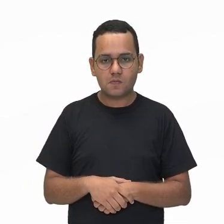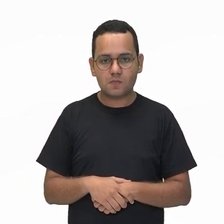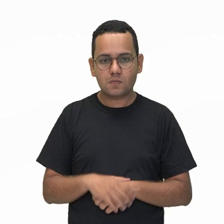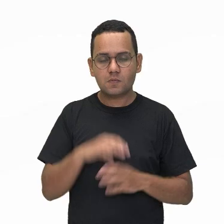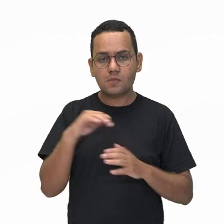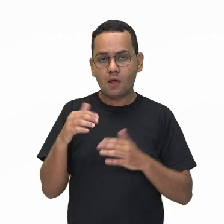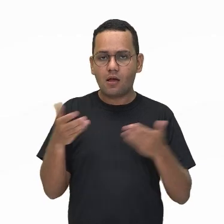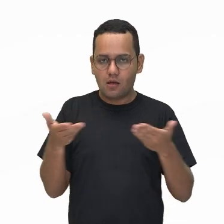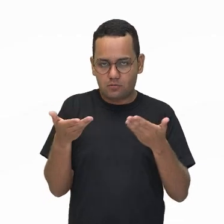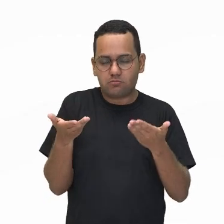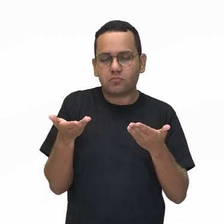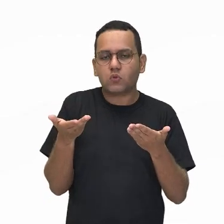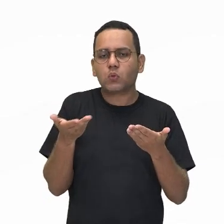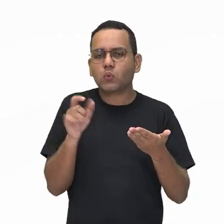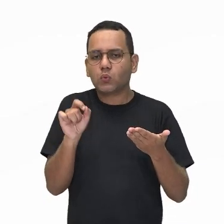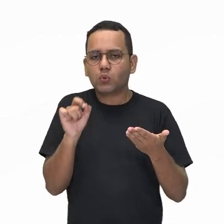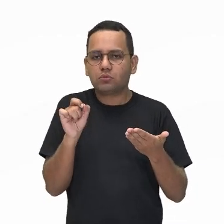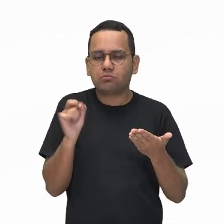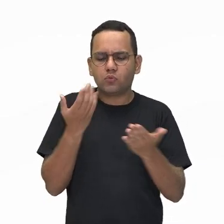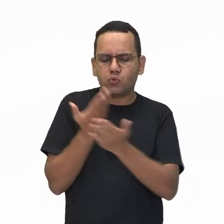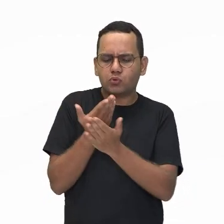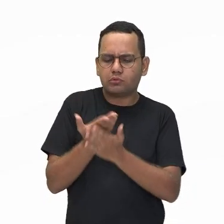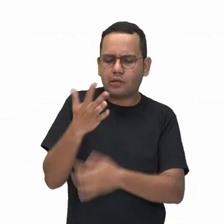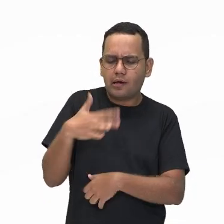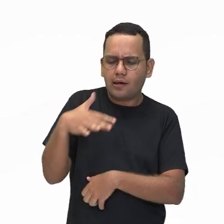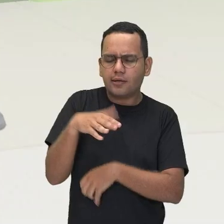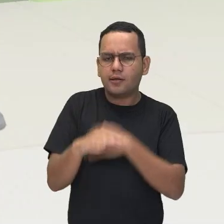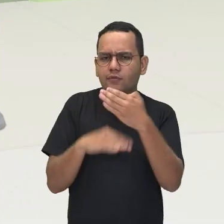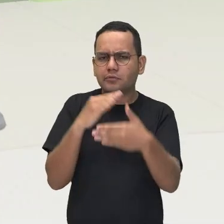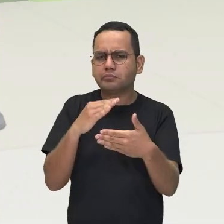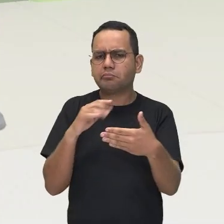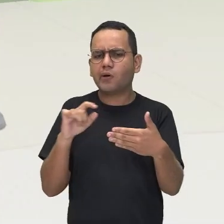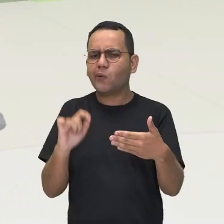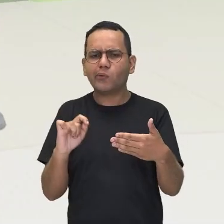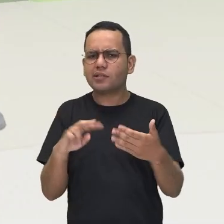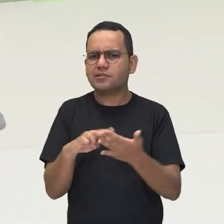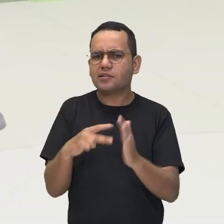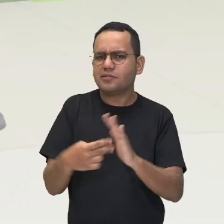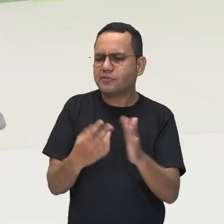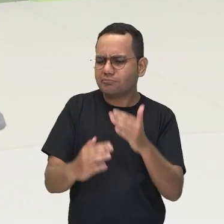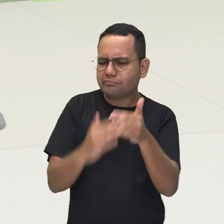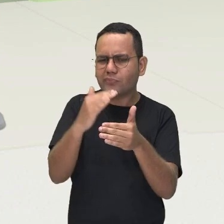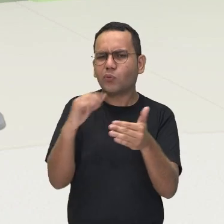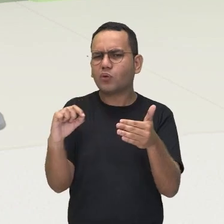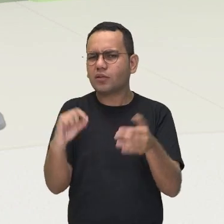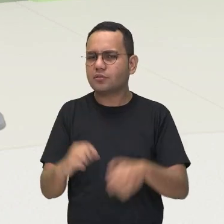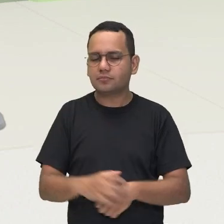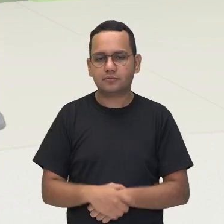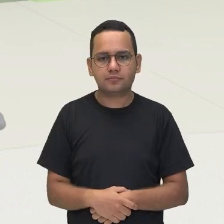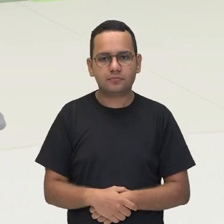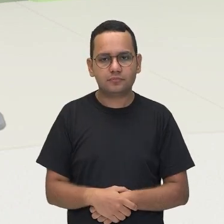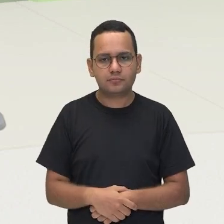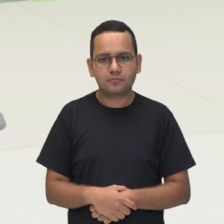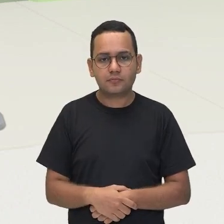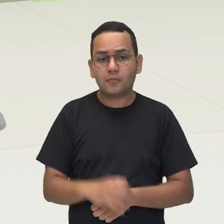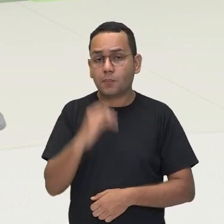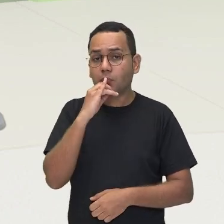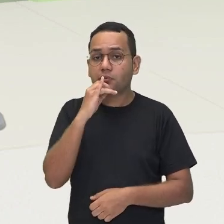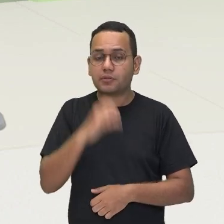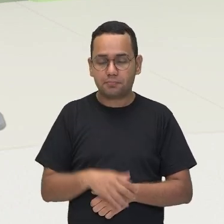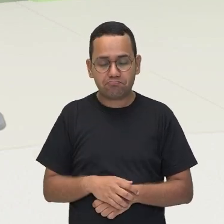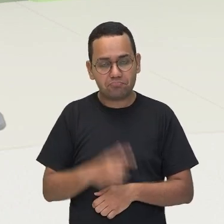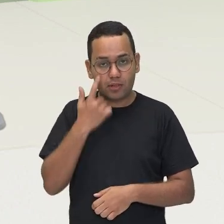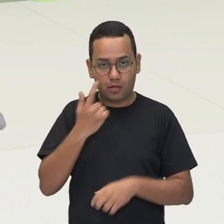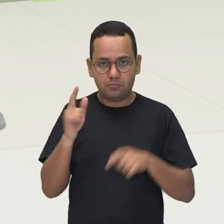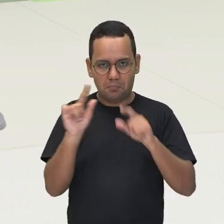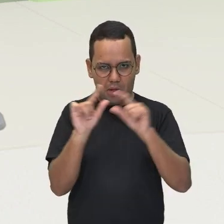que significa evolução? Tá? A evolução significa o quanto que esses seres vivos eles